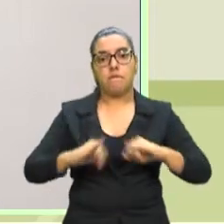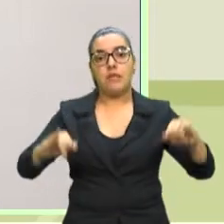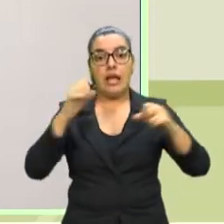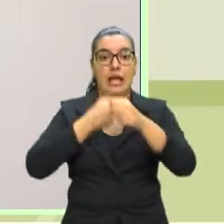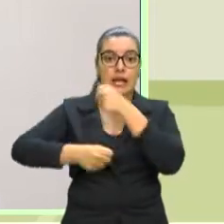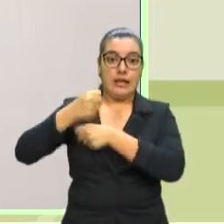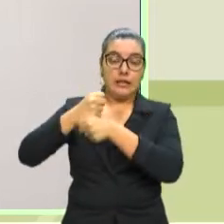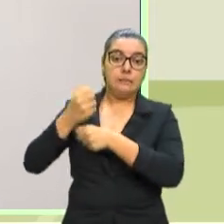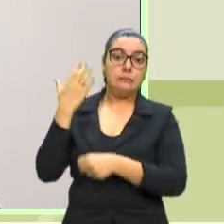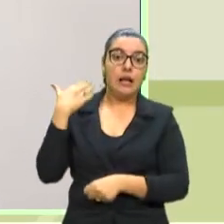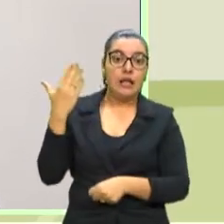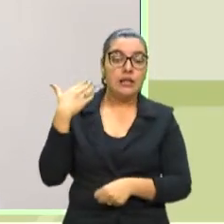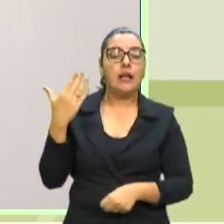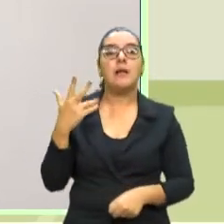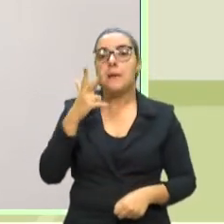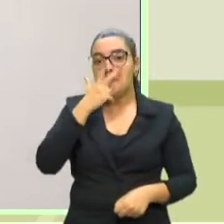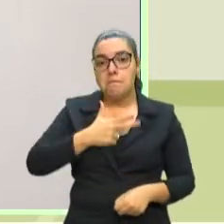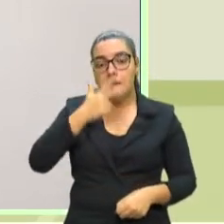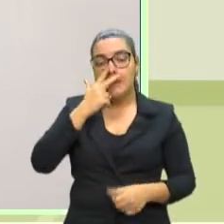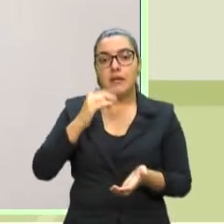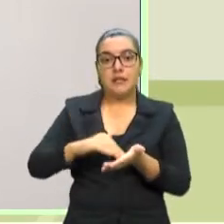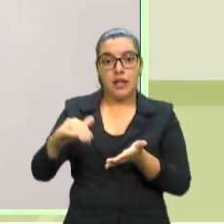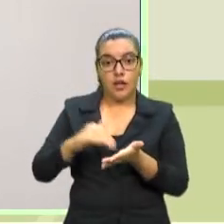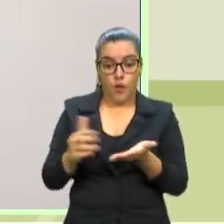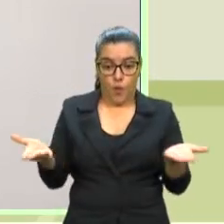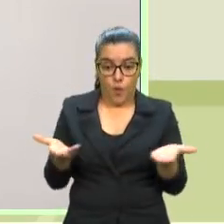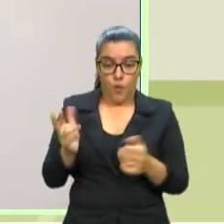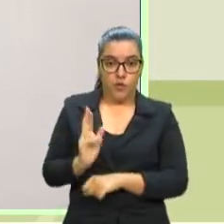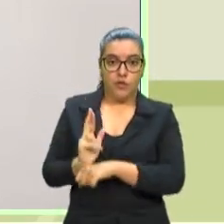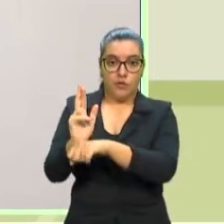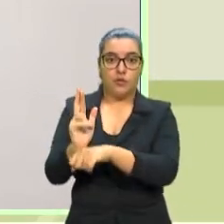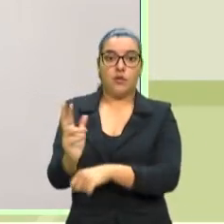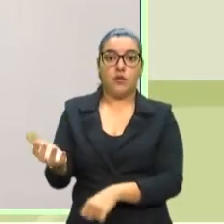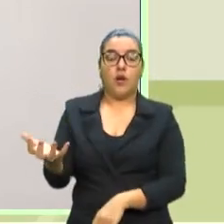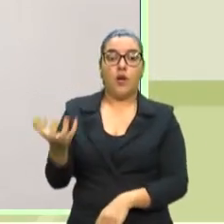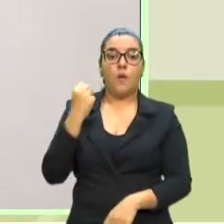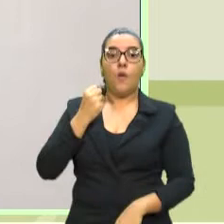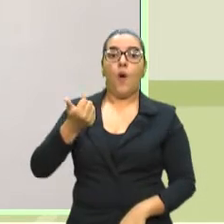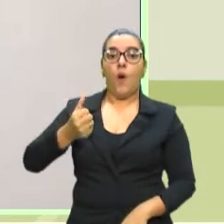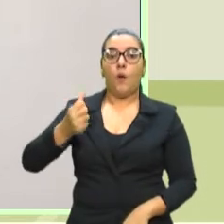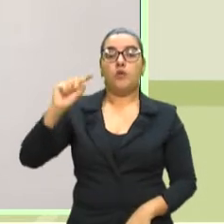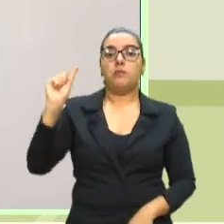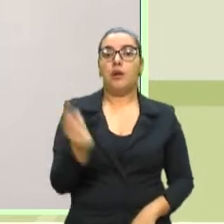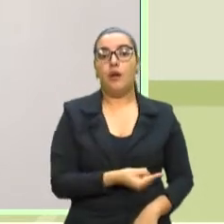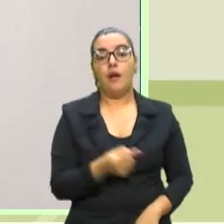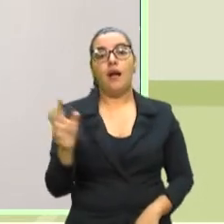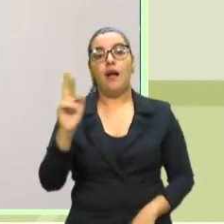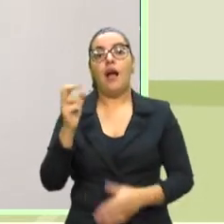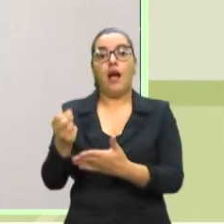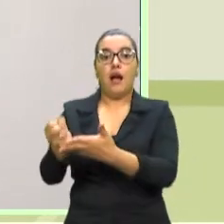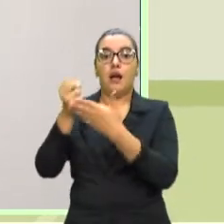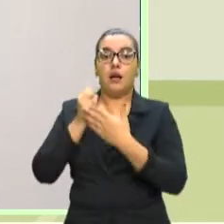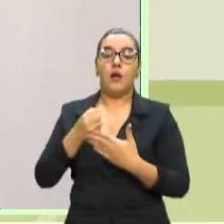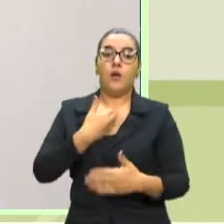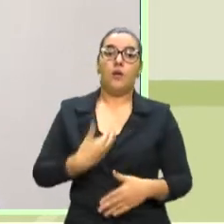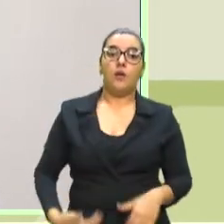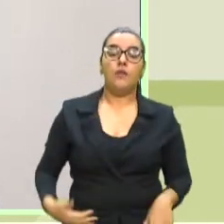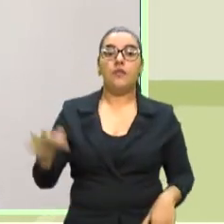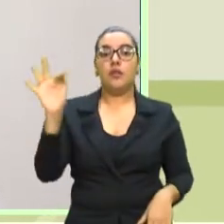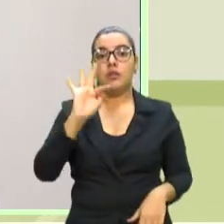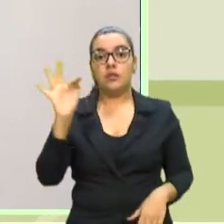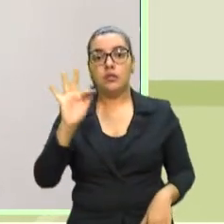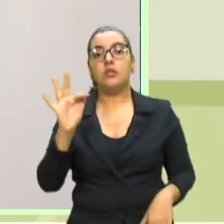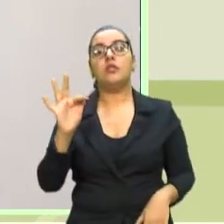passado, a mesma secretaria que hoje eu estou respondendo recebeu R$11 milhões de ajuda financeira do governo federal para